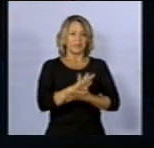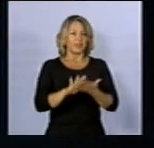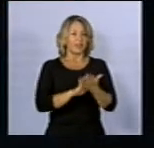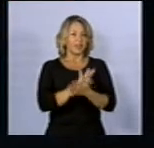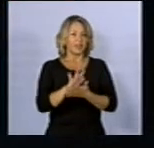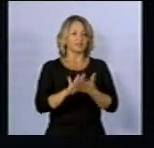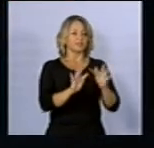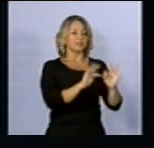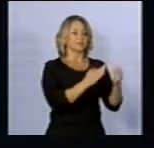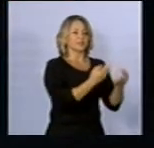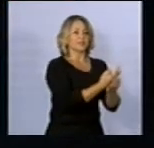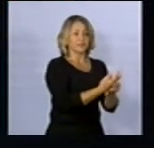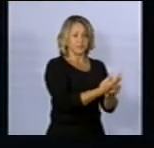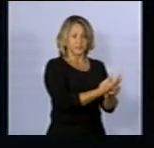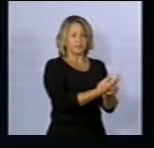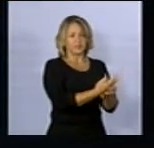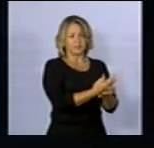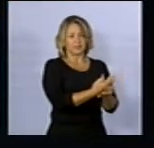as famílias